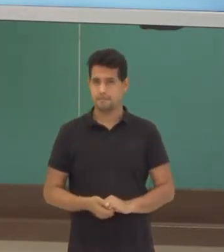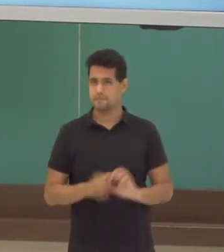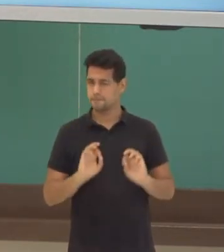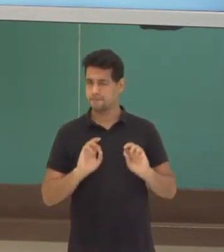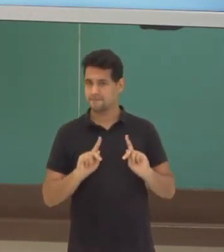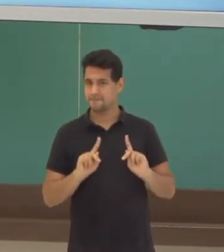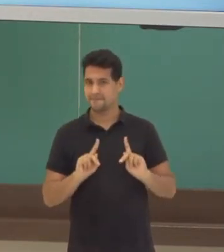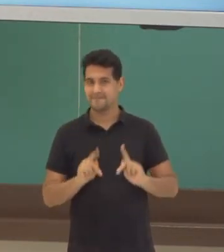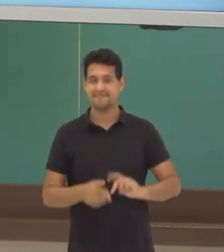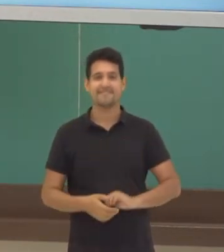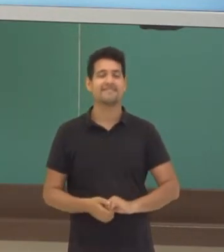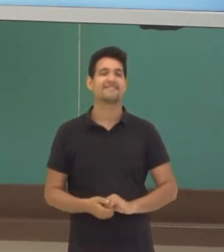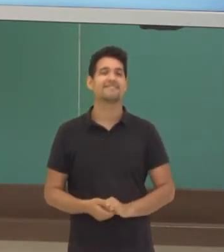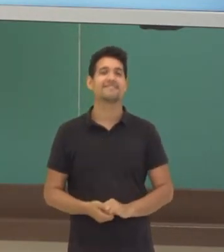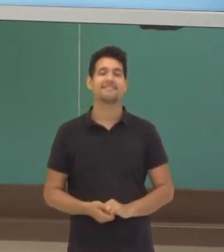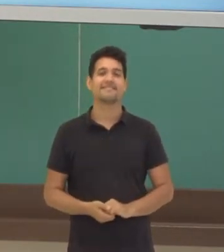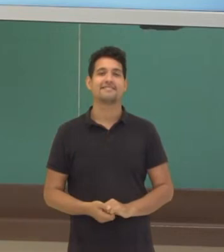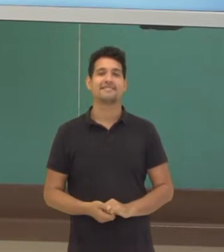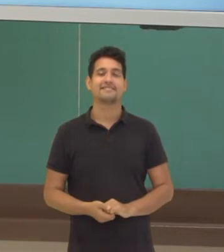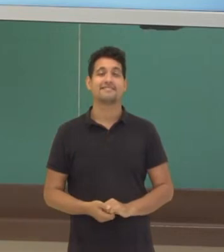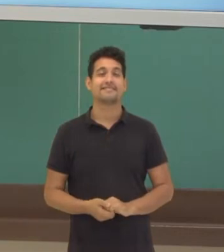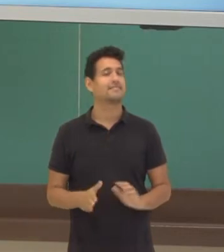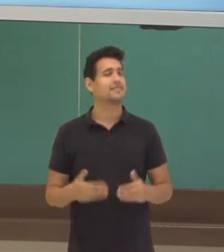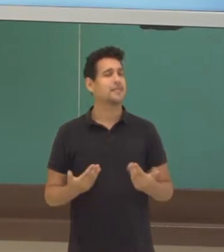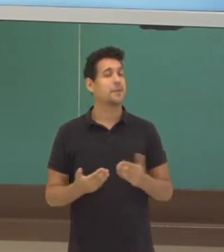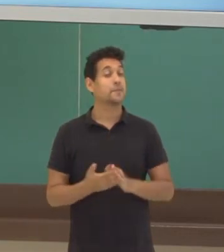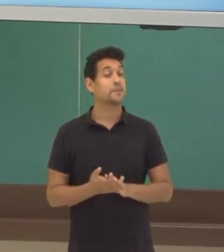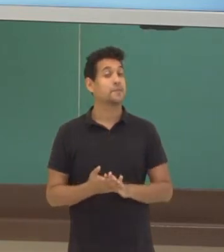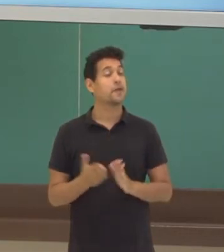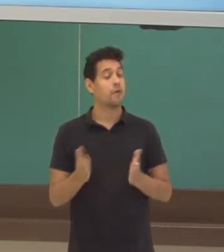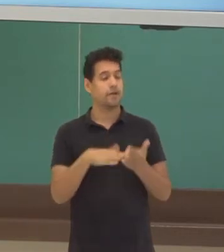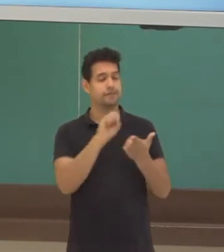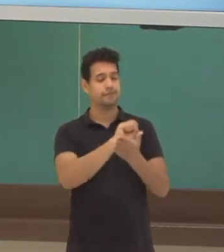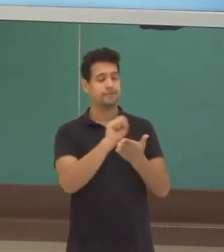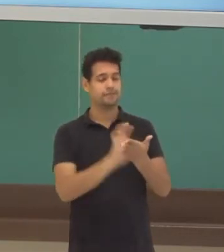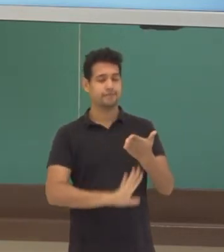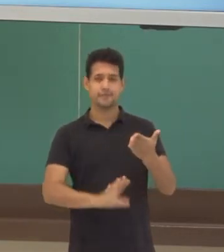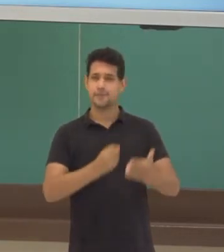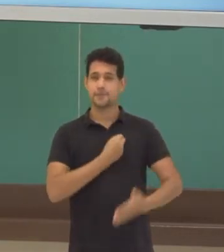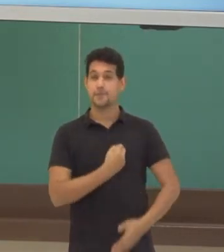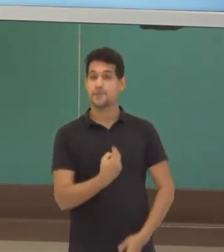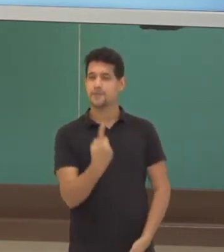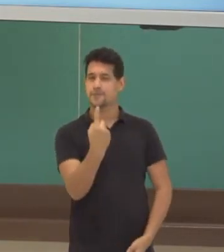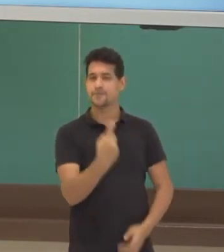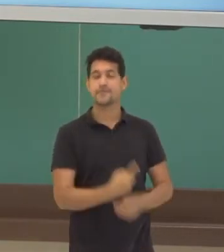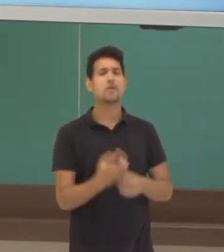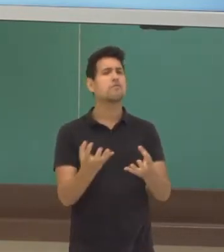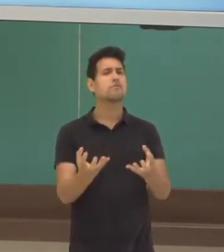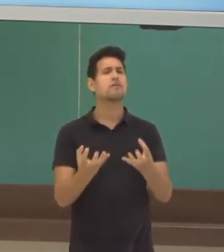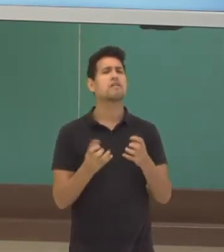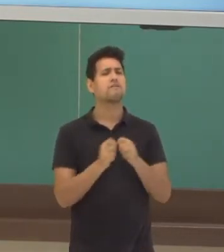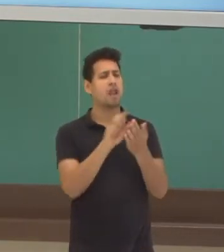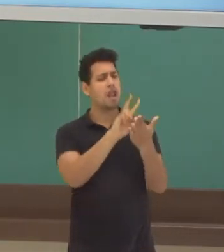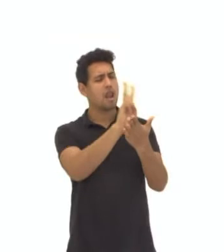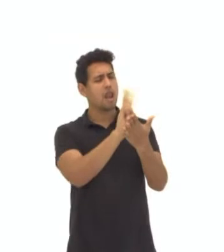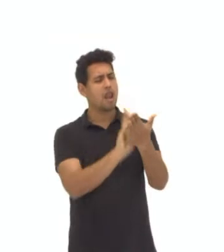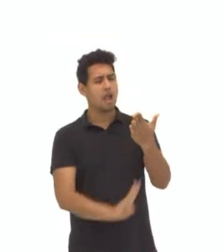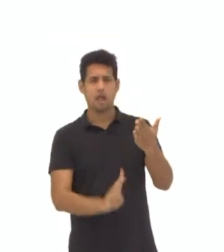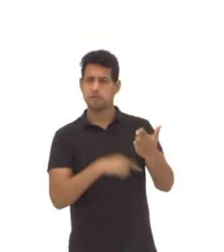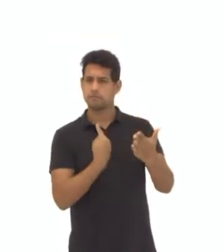aqui, então, como esse relato foi constituído? Então, relatando ali como era a infância, talvez